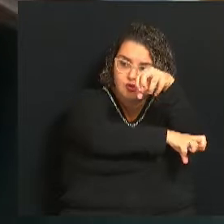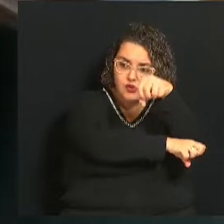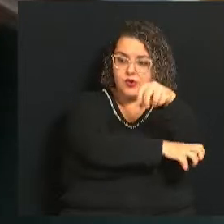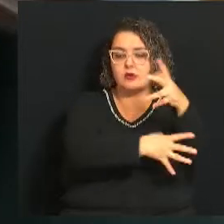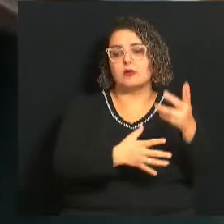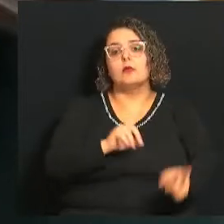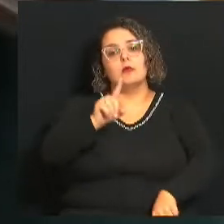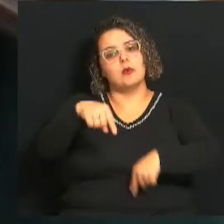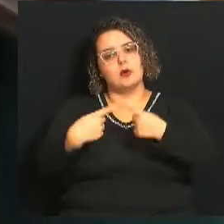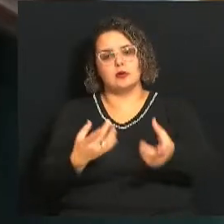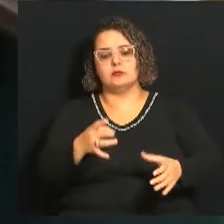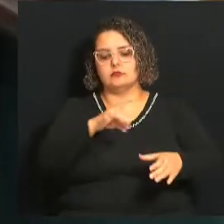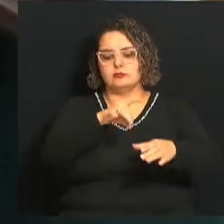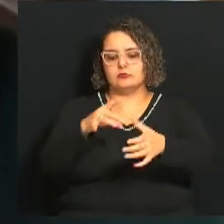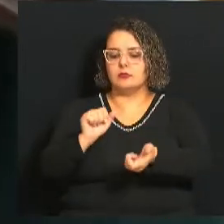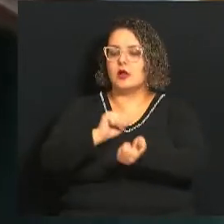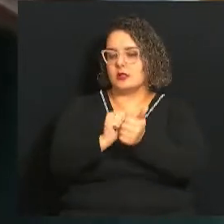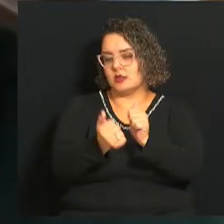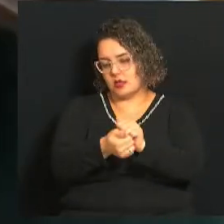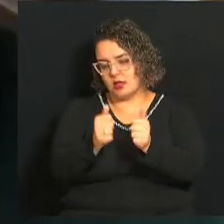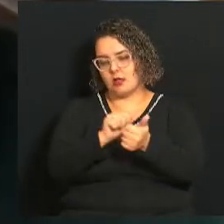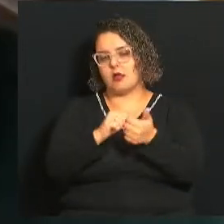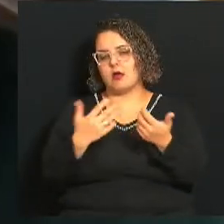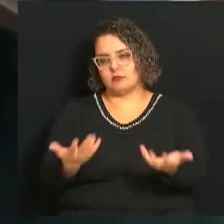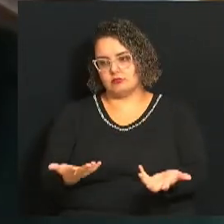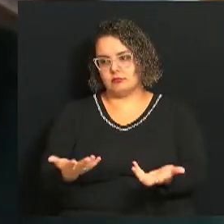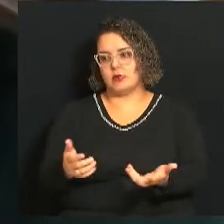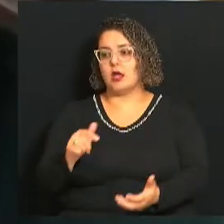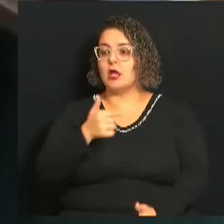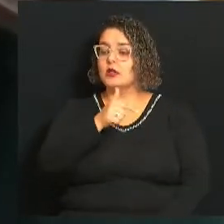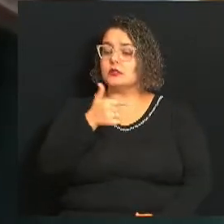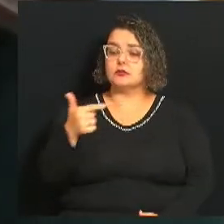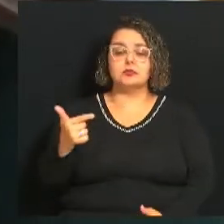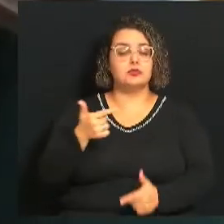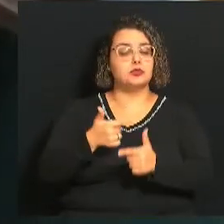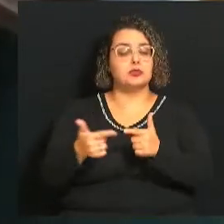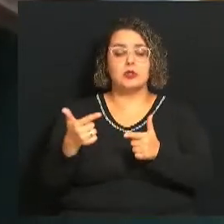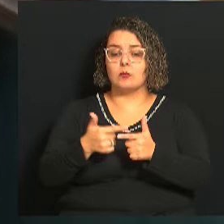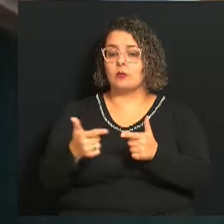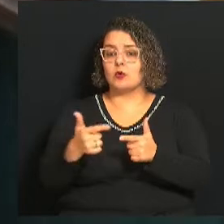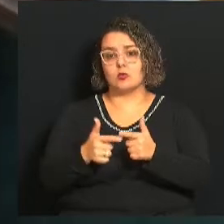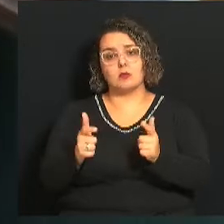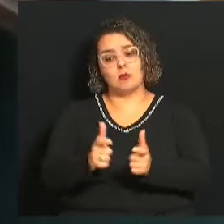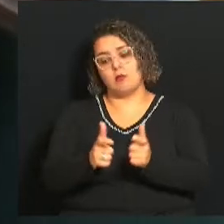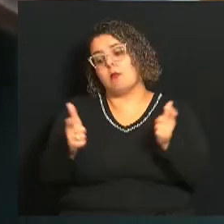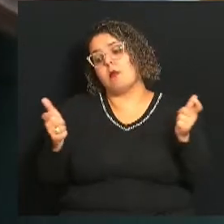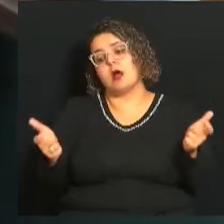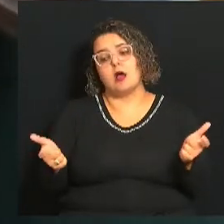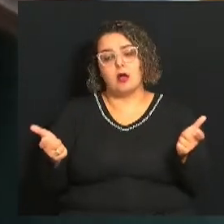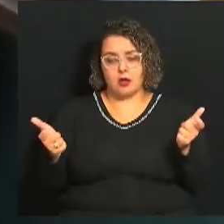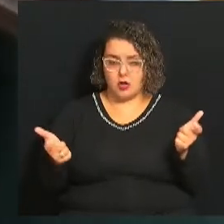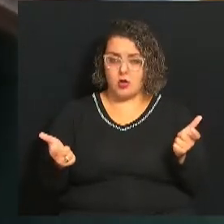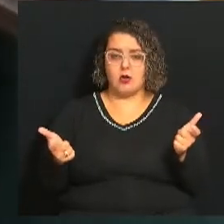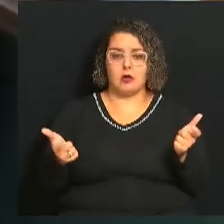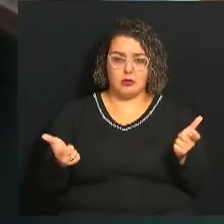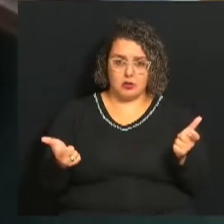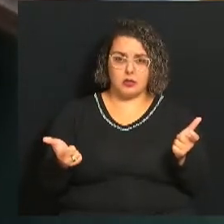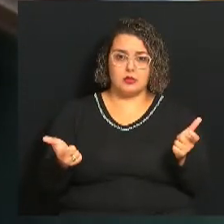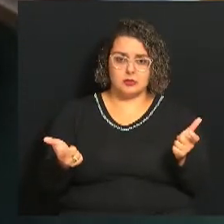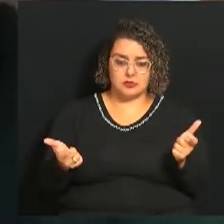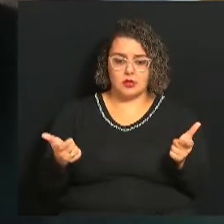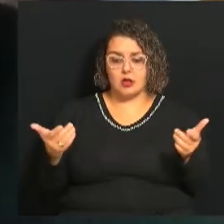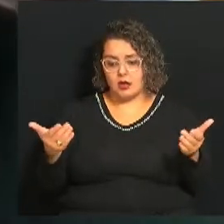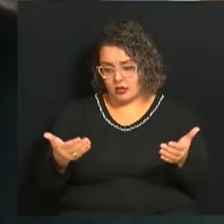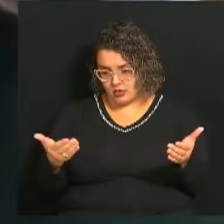então, mais adequadas e que não venham a causar esses problemas que